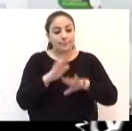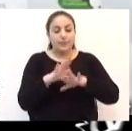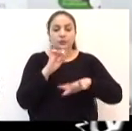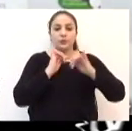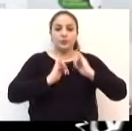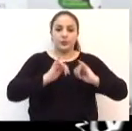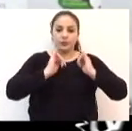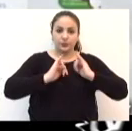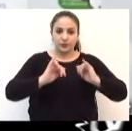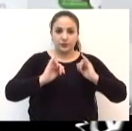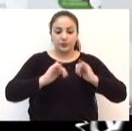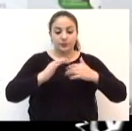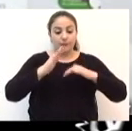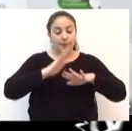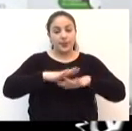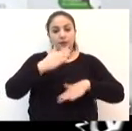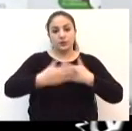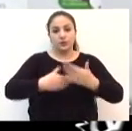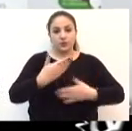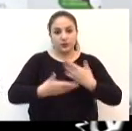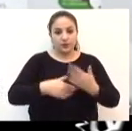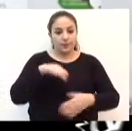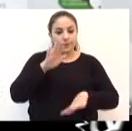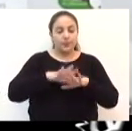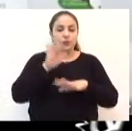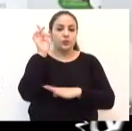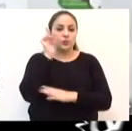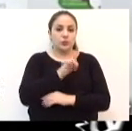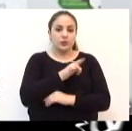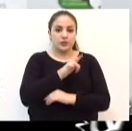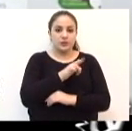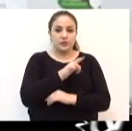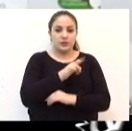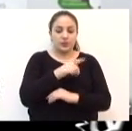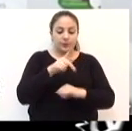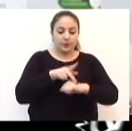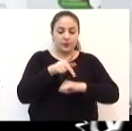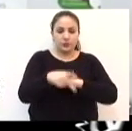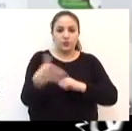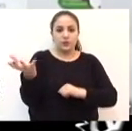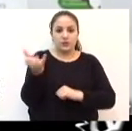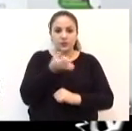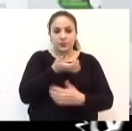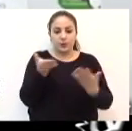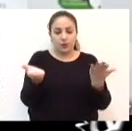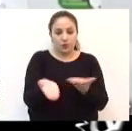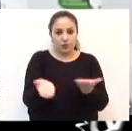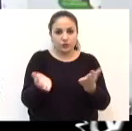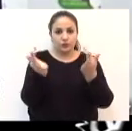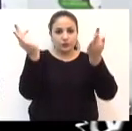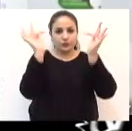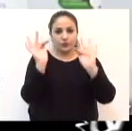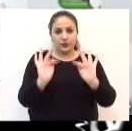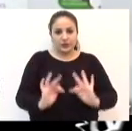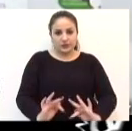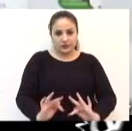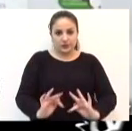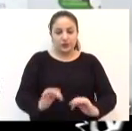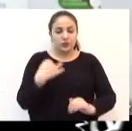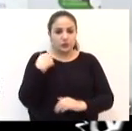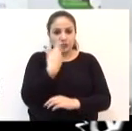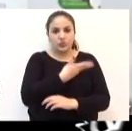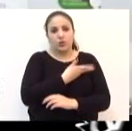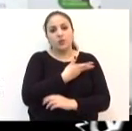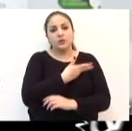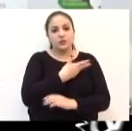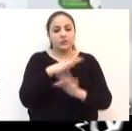notícia, mais um passo, mais uma conquista que Passo Fundo recebe hoje feliz. Estamos todos